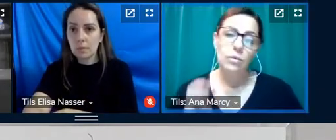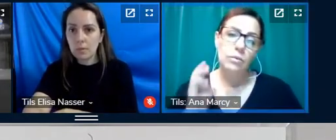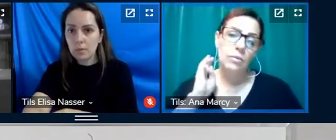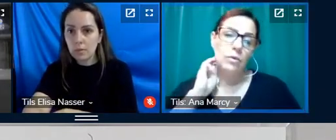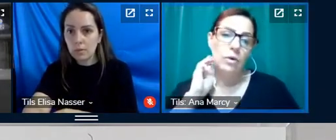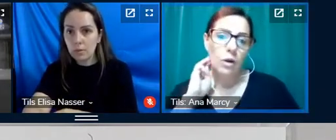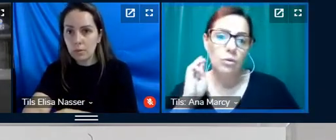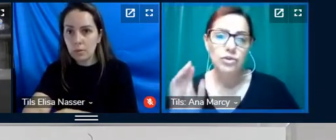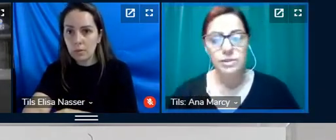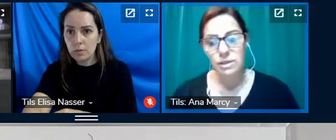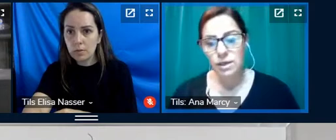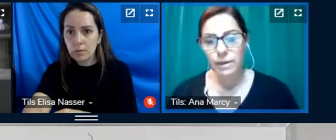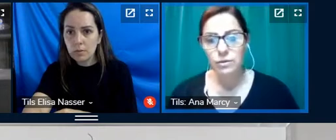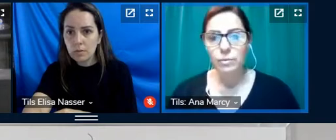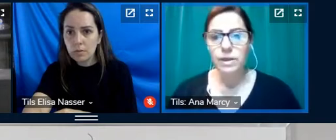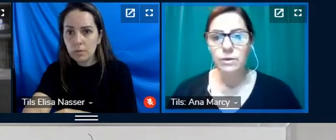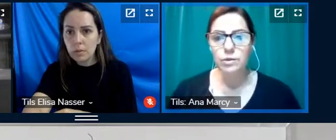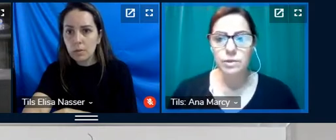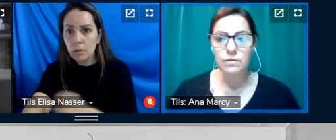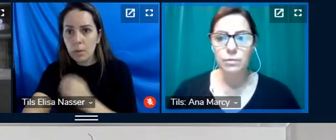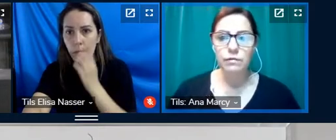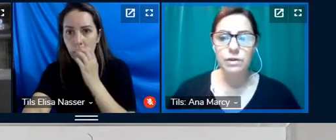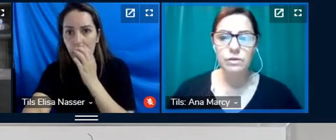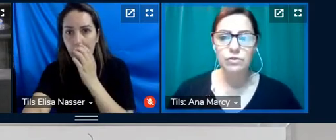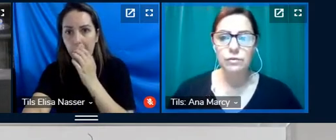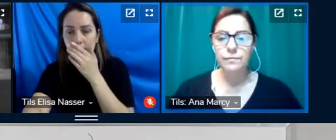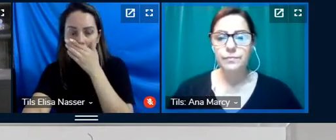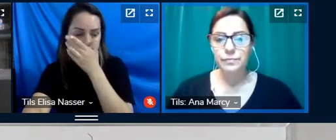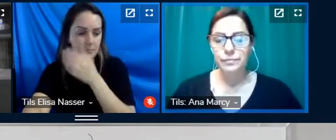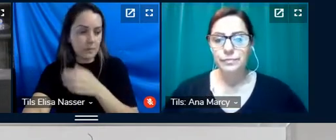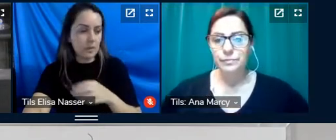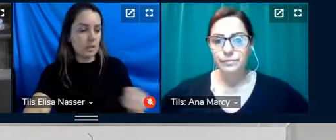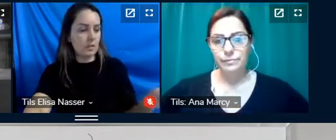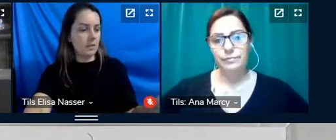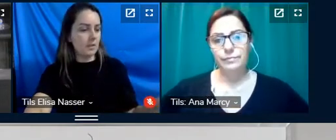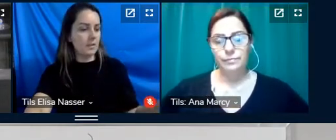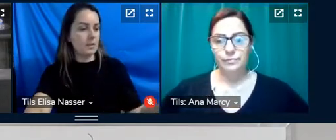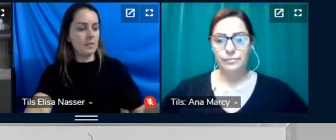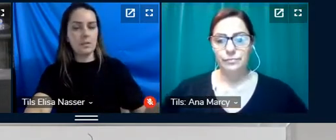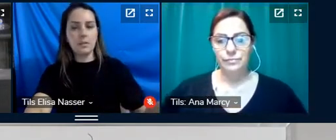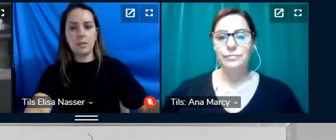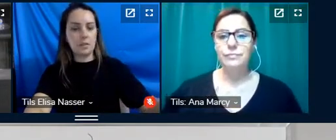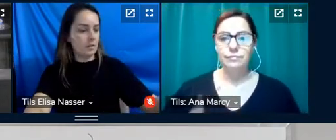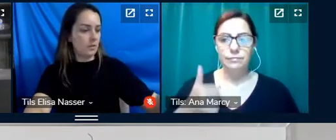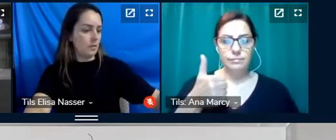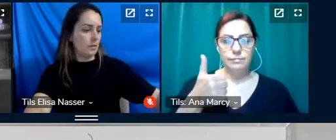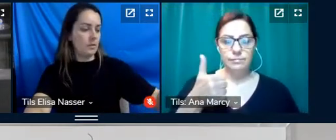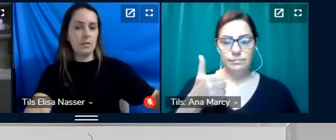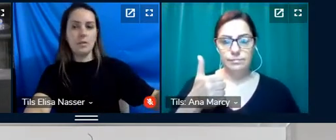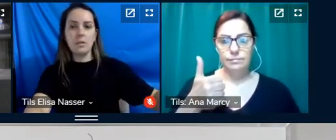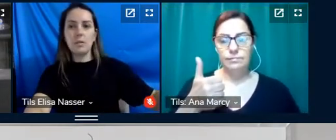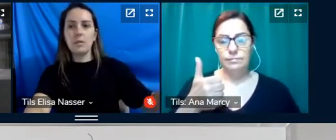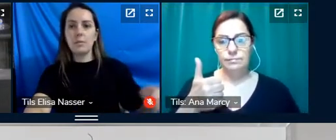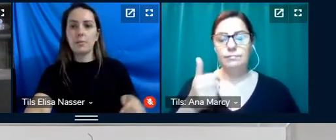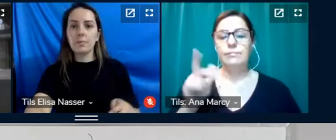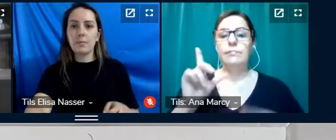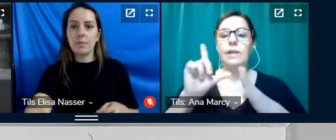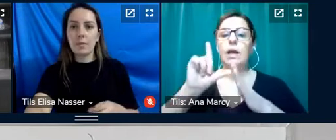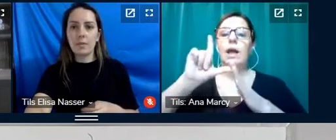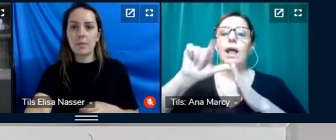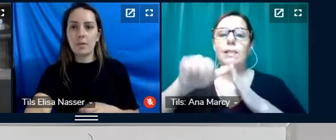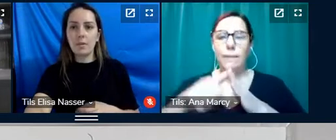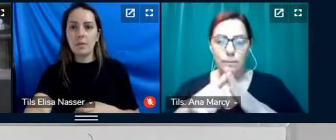Tudo tranquilo. Beleza. O Raul disse que mais ou menos. Tá, vamos tocar em frente. Vai, aos poucos as fichas